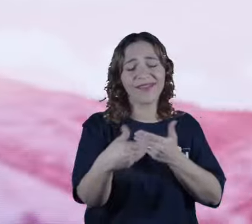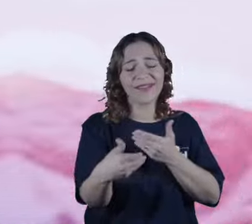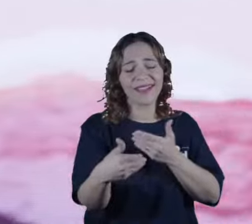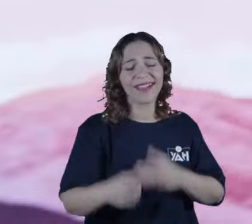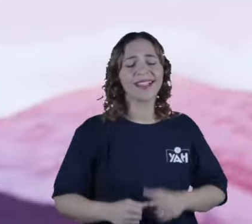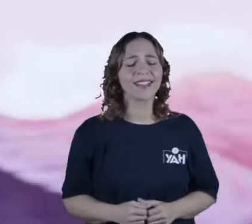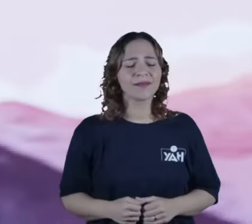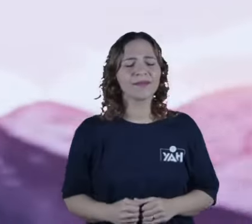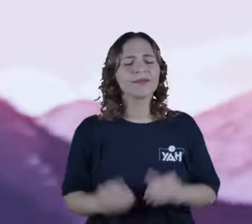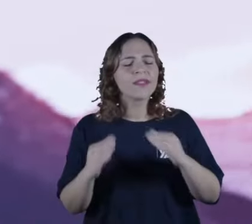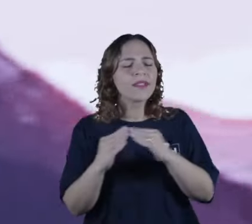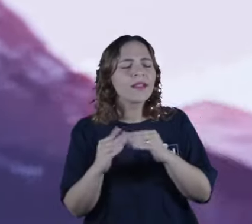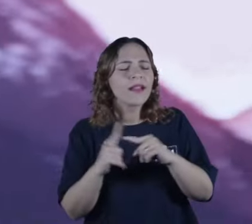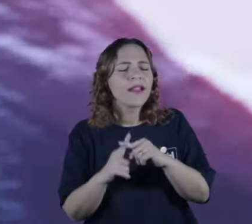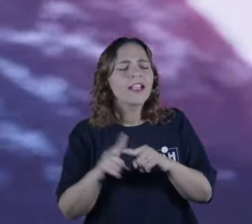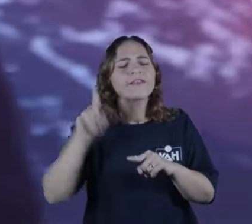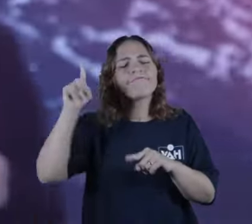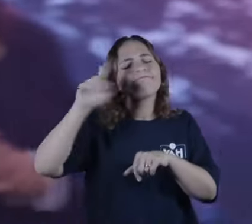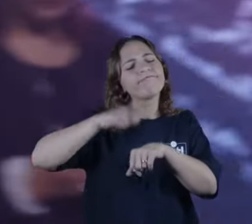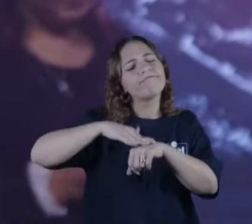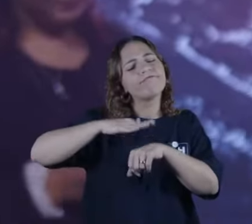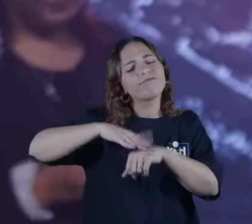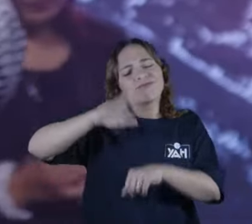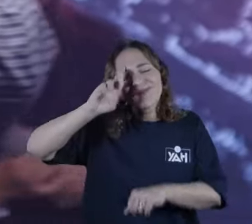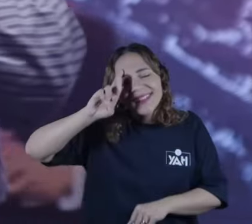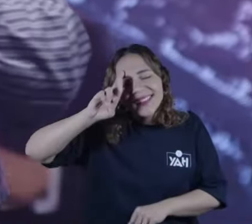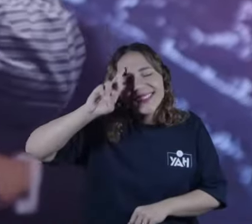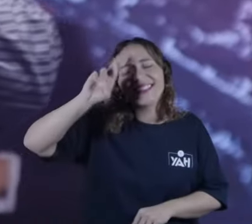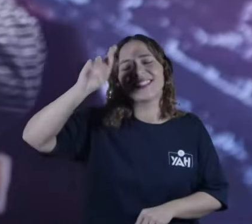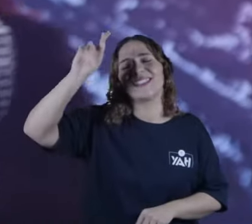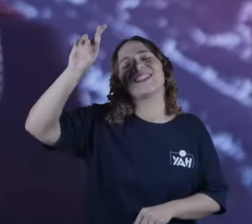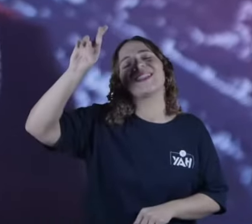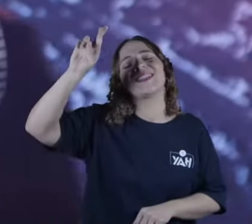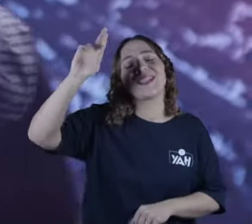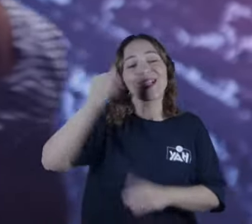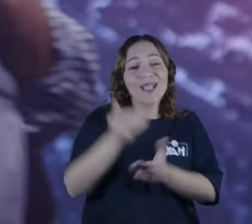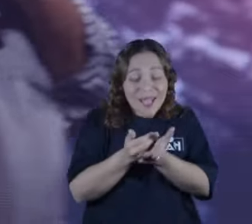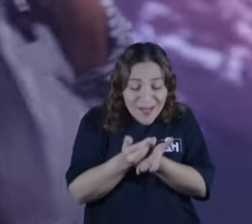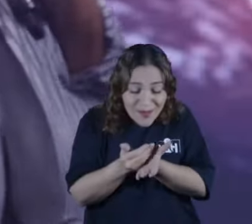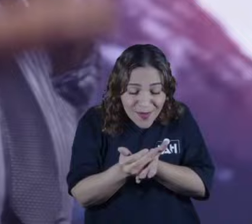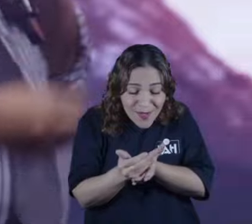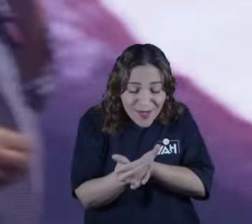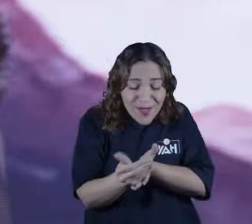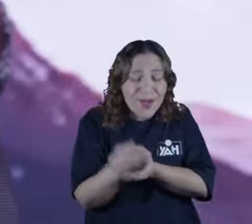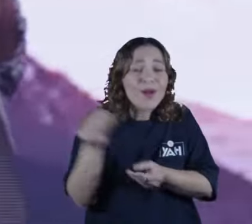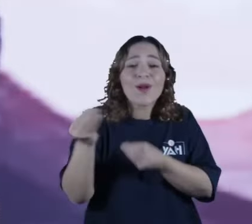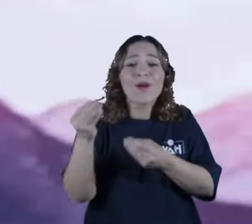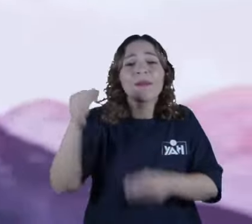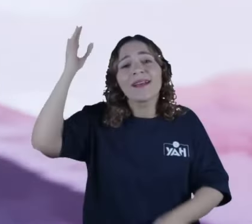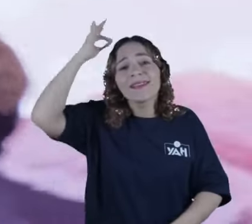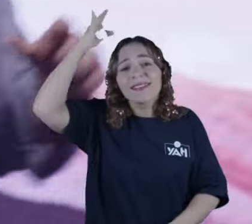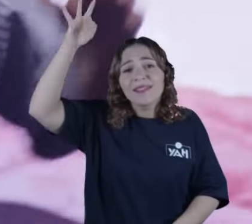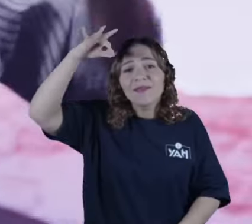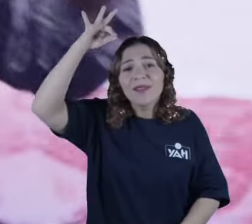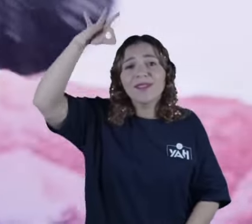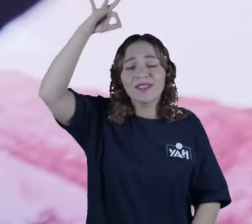A igreja foi o Senhor quem iniciou ao enviar o Espírito Santo.